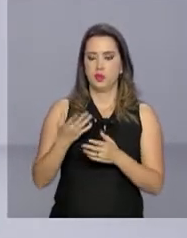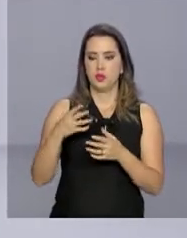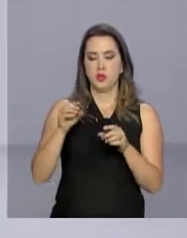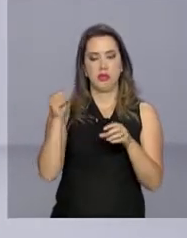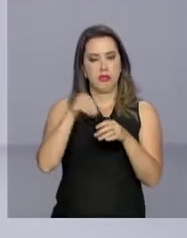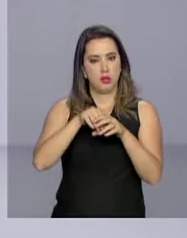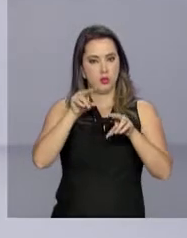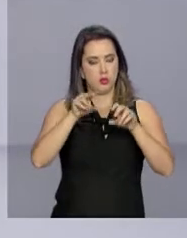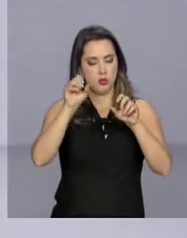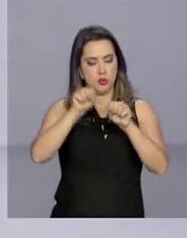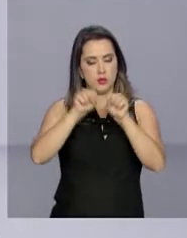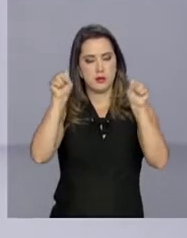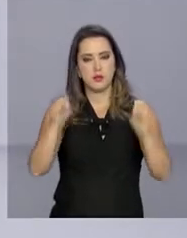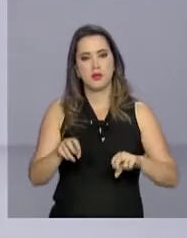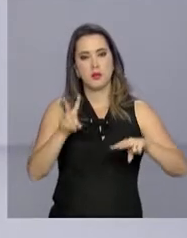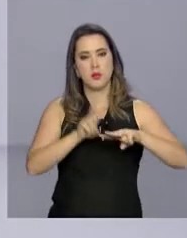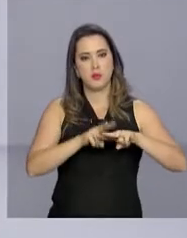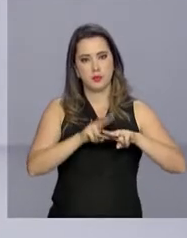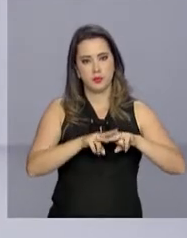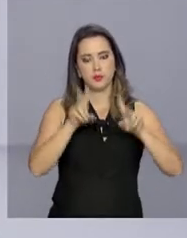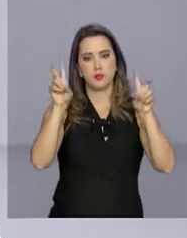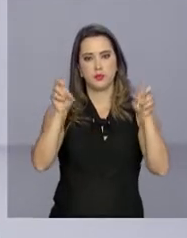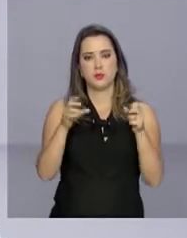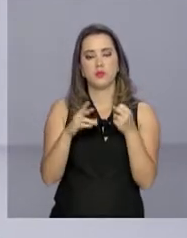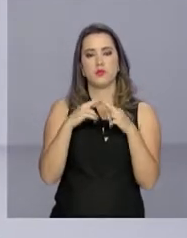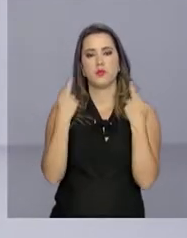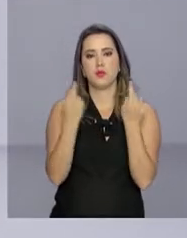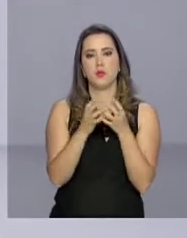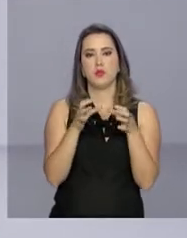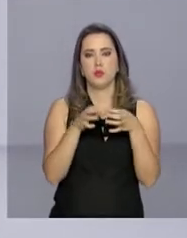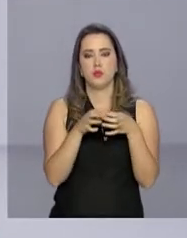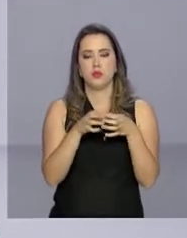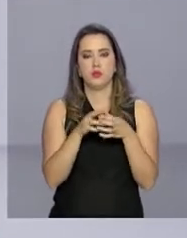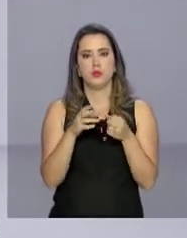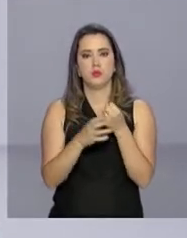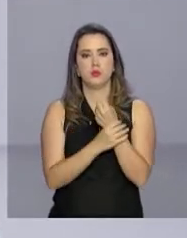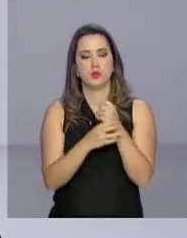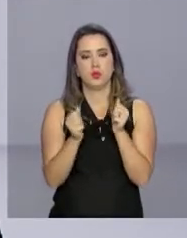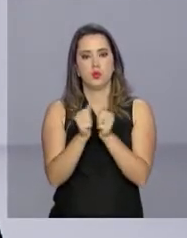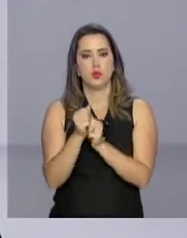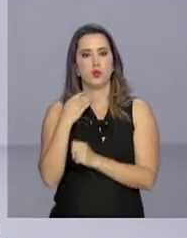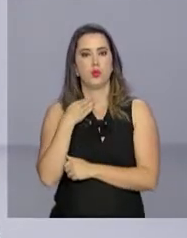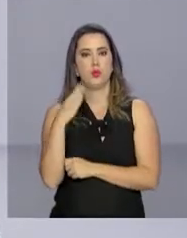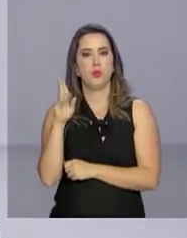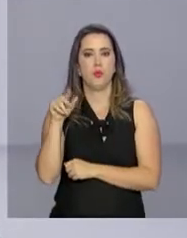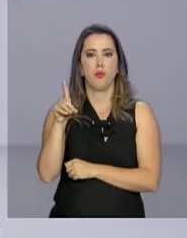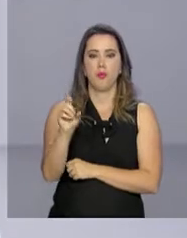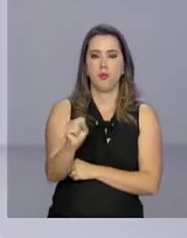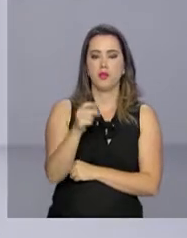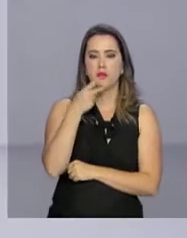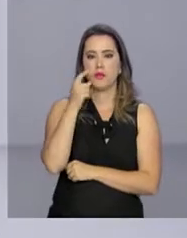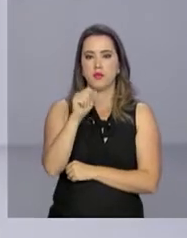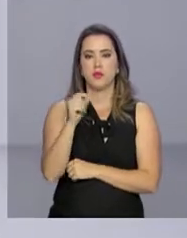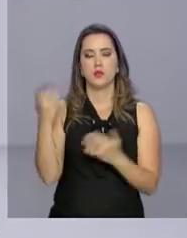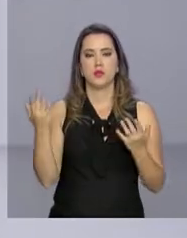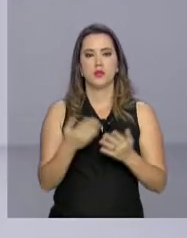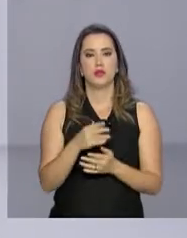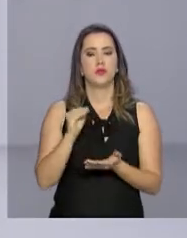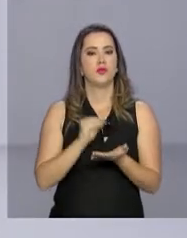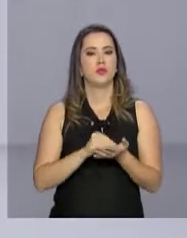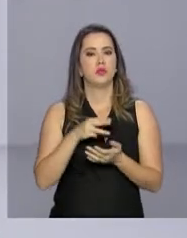tema de uma reunião do ministro da pasta raul jugmann com a diretoria do bnds o ministro lembrou que hoje